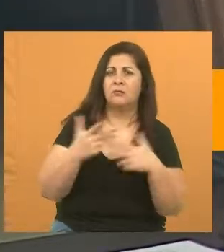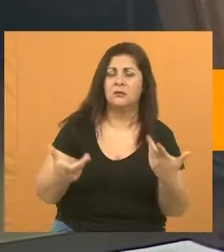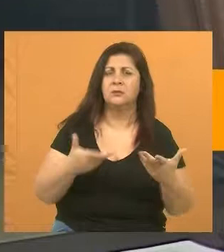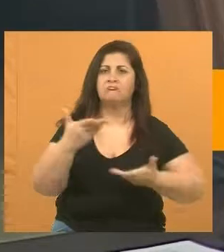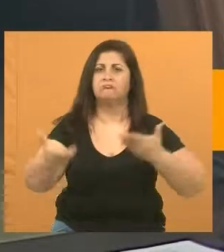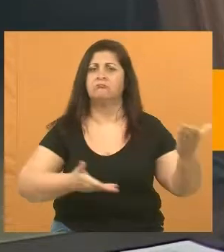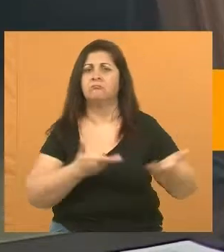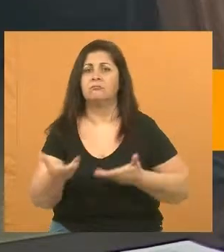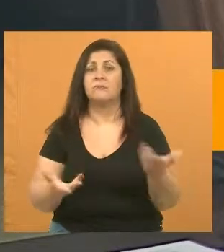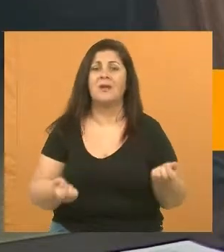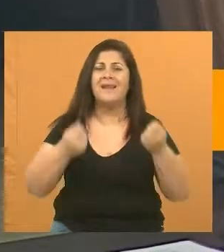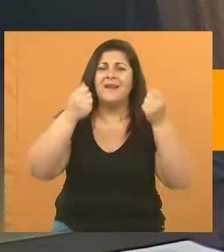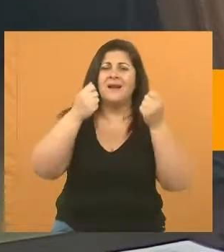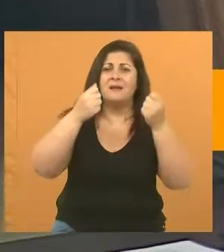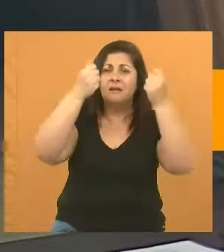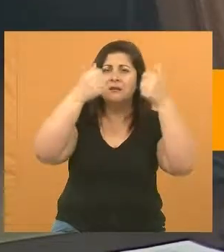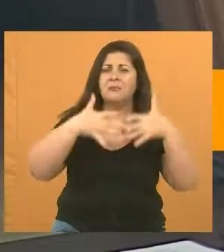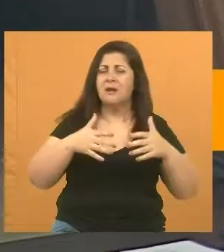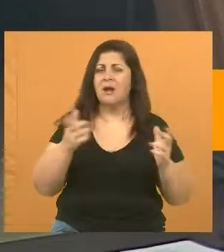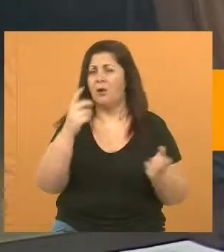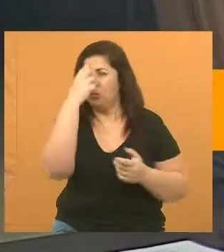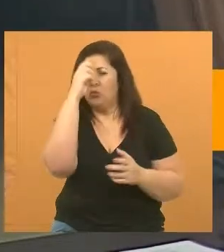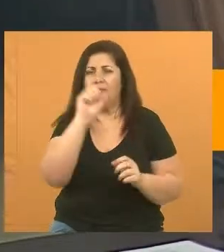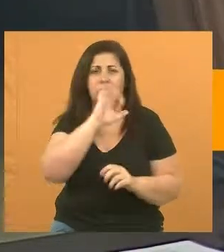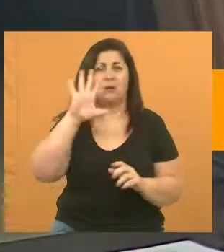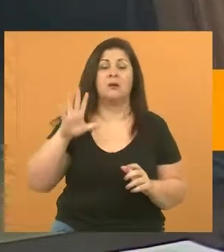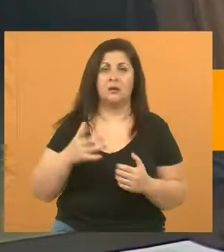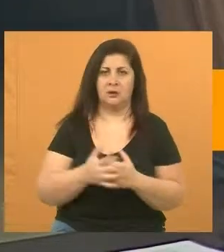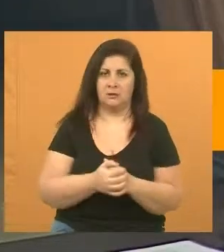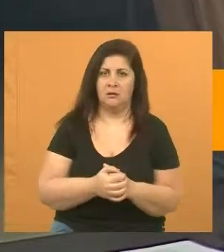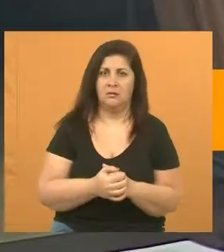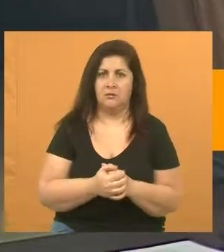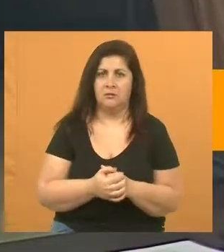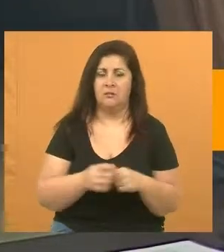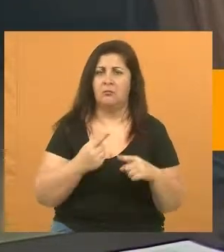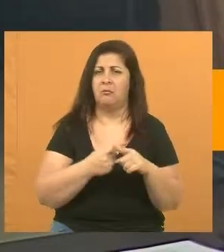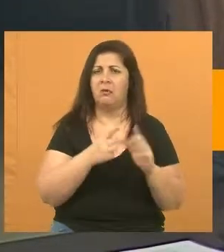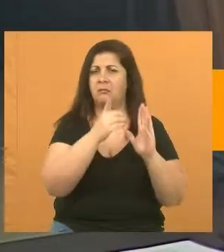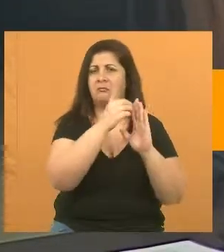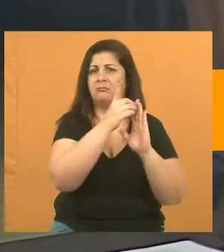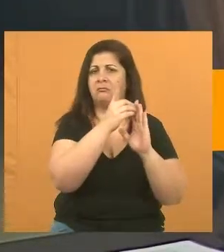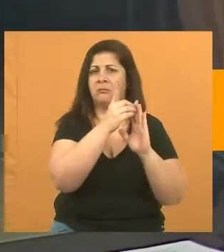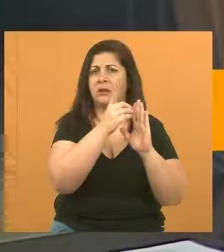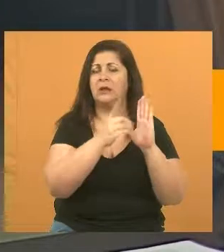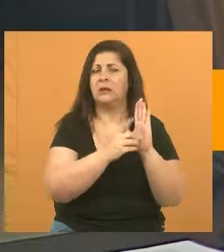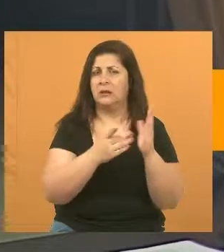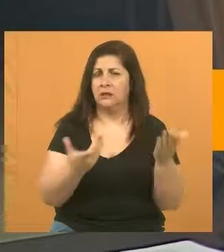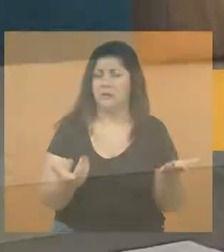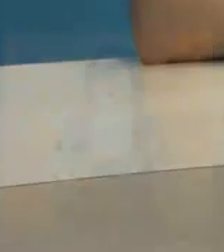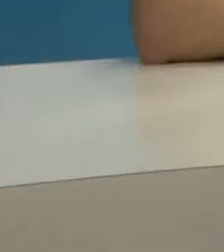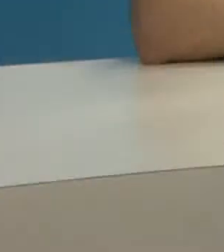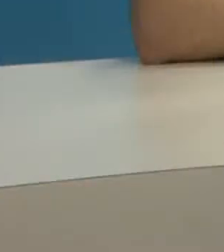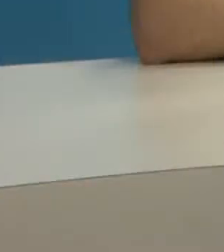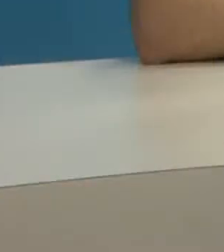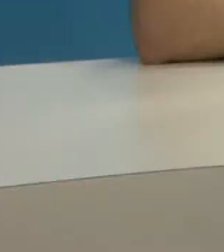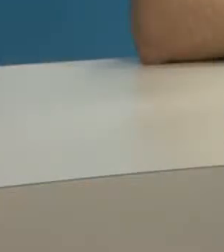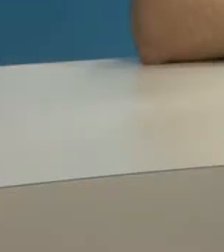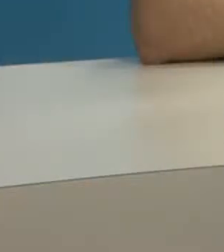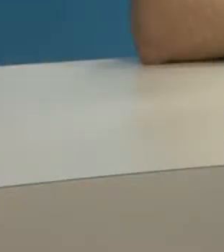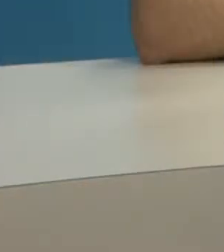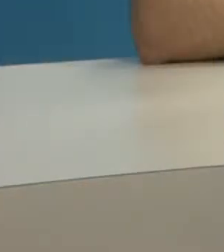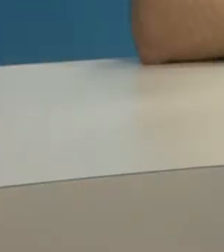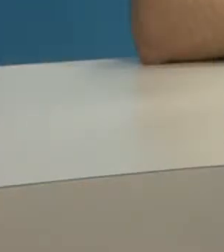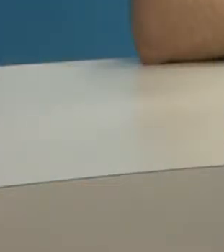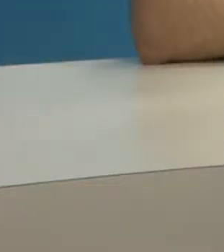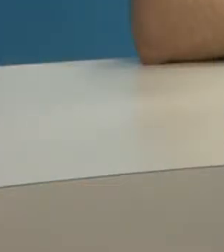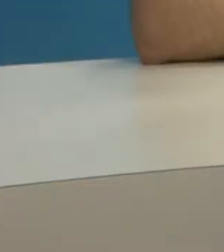fossem aqui esclarecidas algumas questões desse decreto legislativo aí de vossa autoria. Tá,